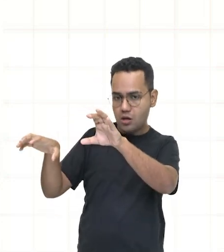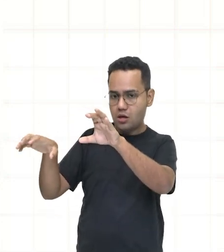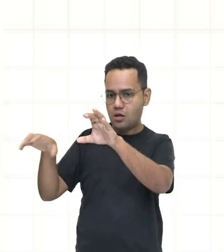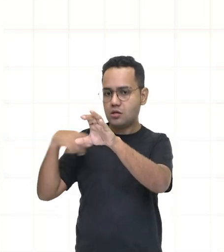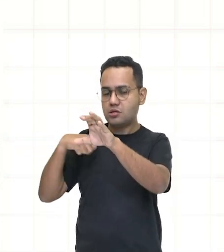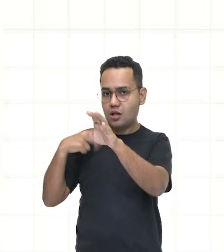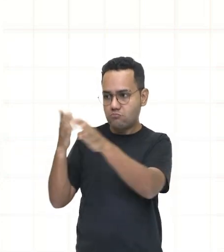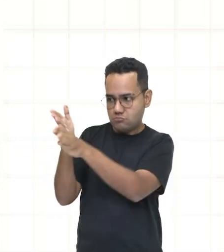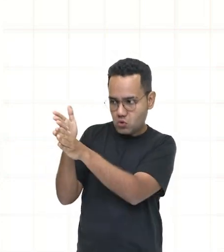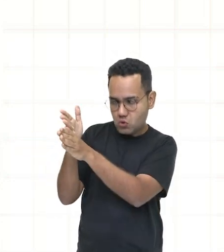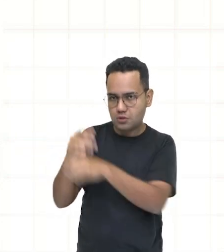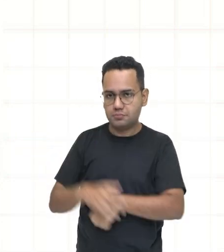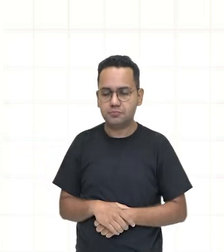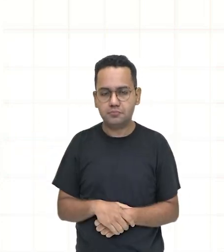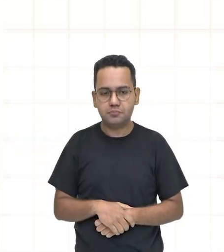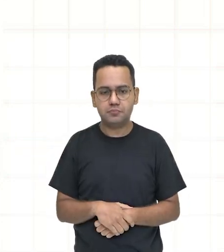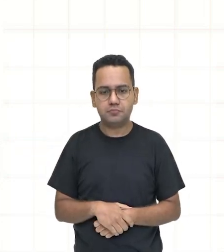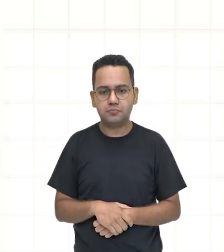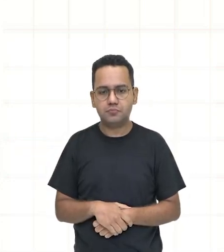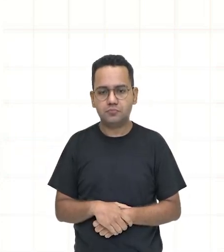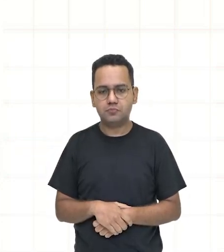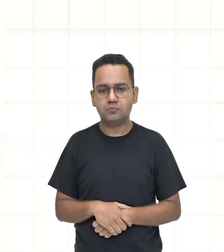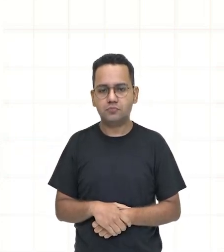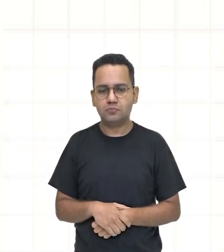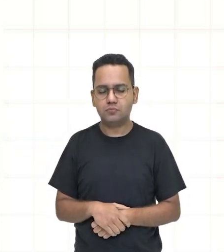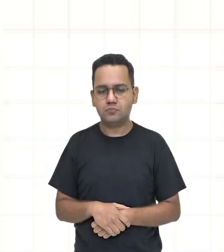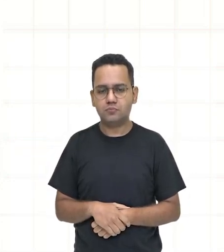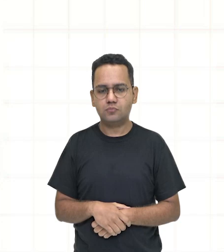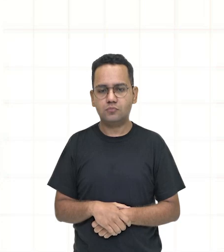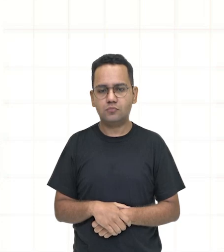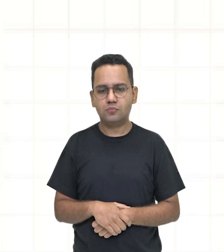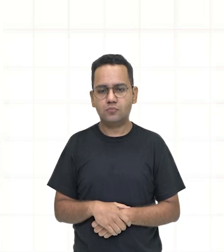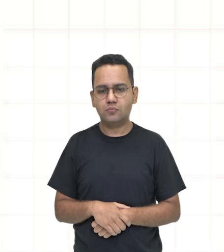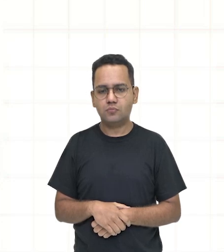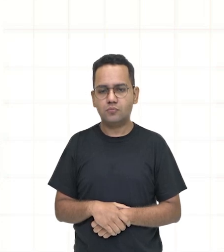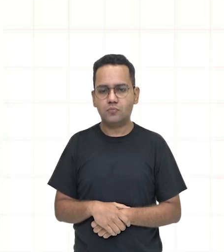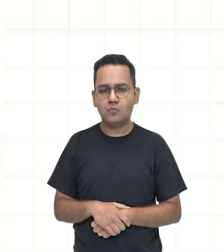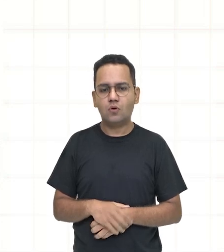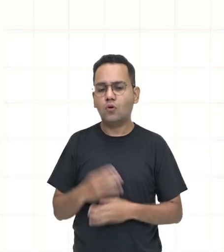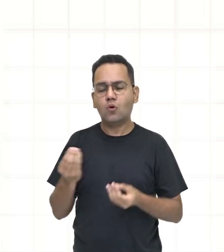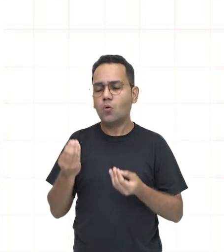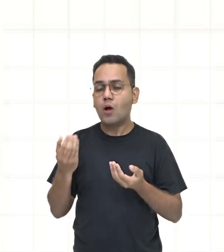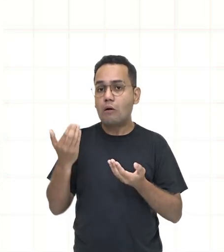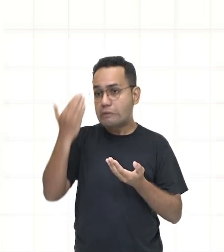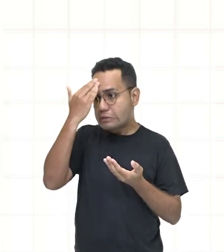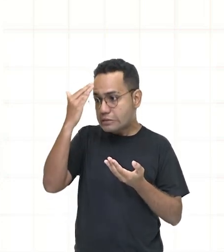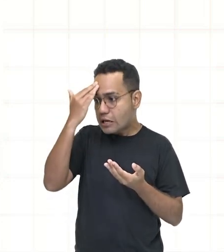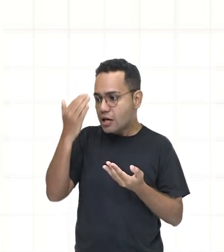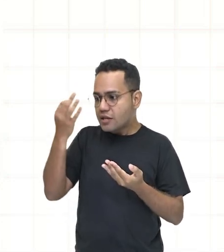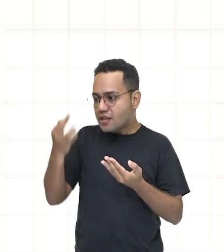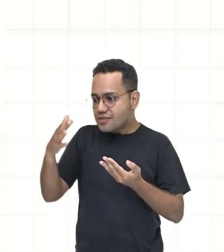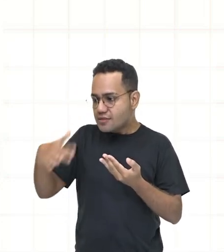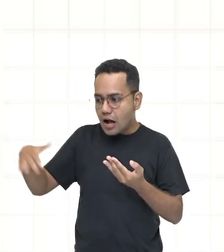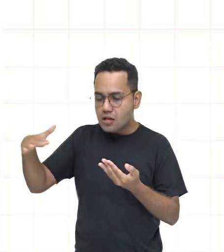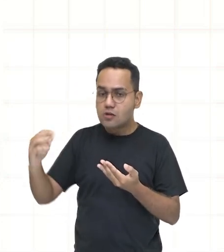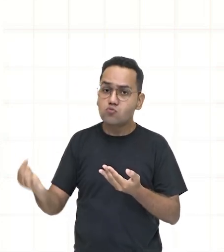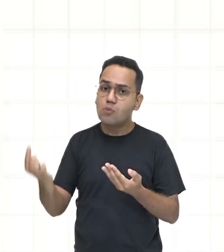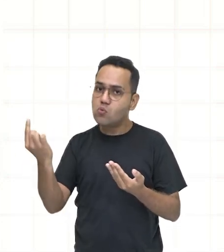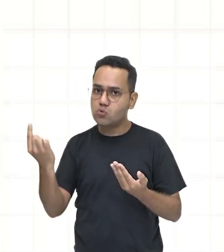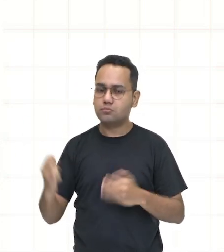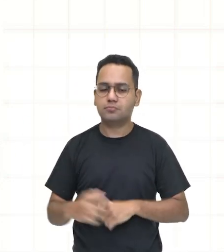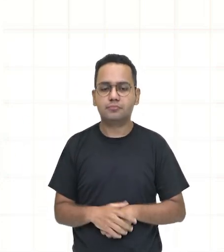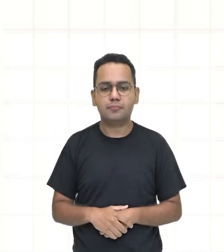territorial, e por que eles se tratam como uma única vasta região, não é isso? Vamos dar uma olhadinha aqui